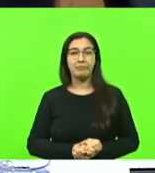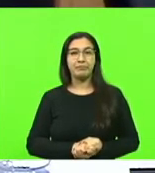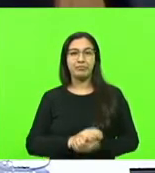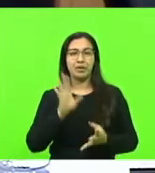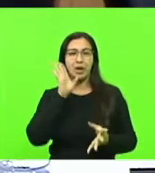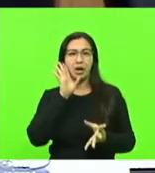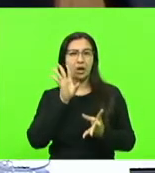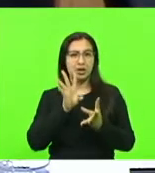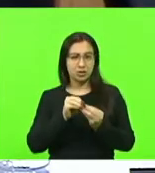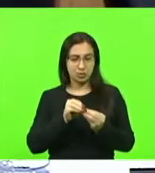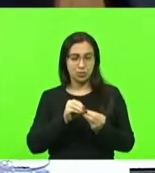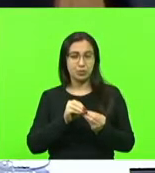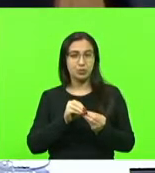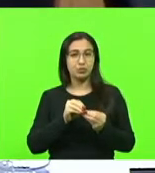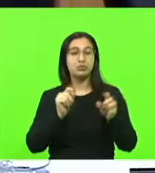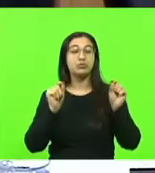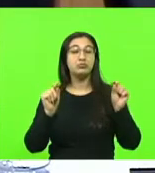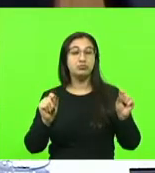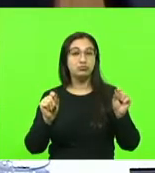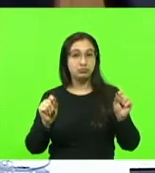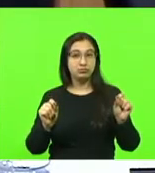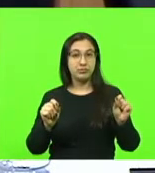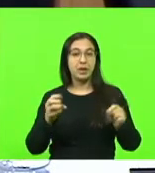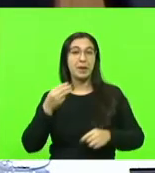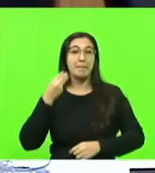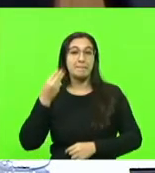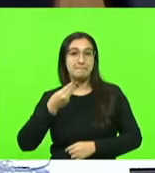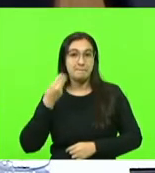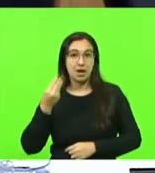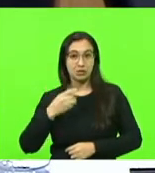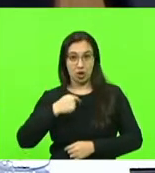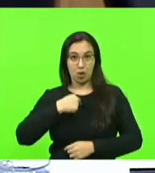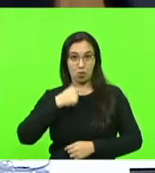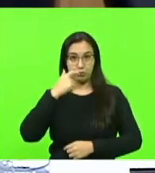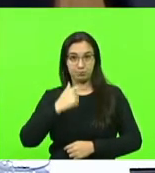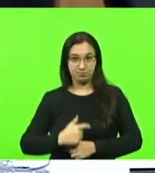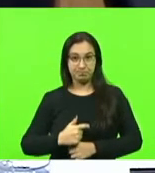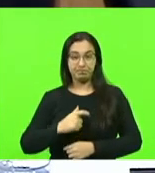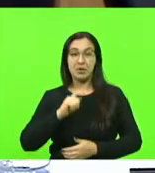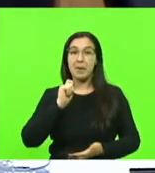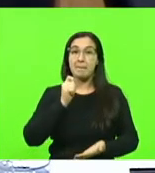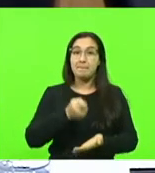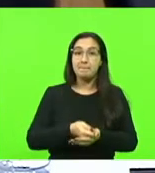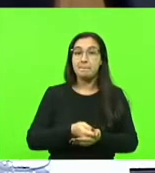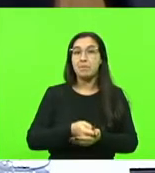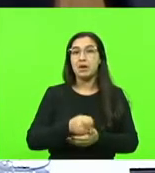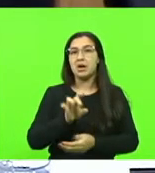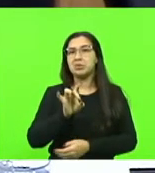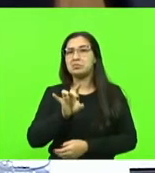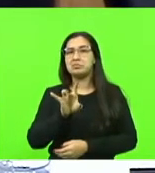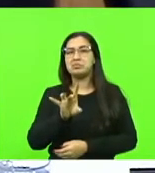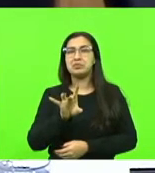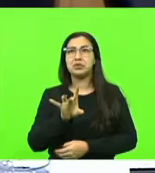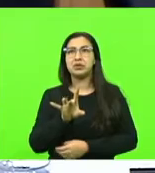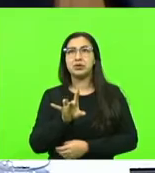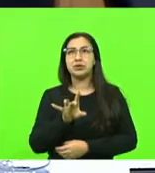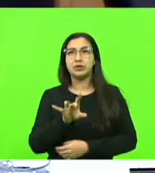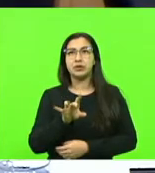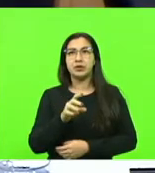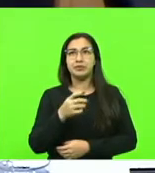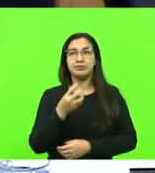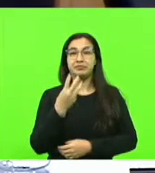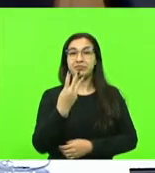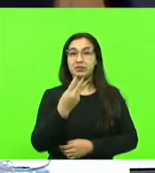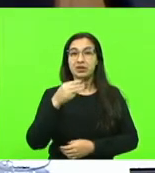contextualizar. Então, o Márcio Machado foi pago aproximadamente 3